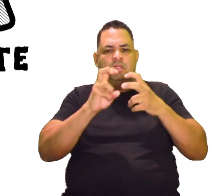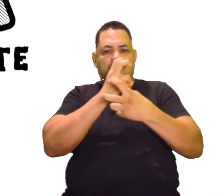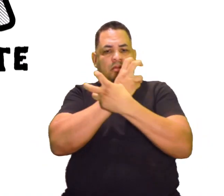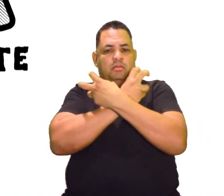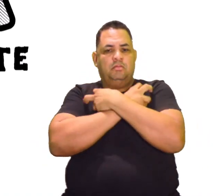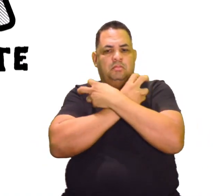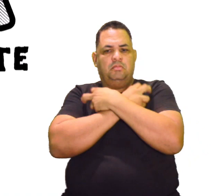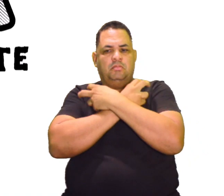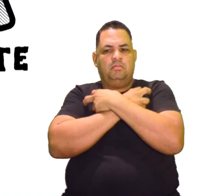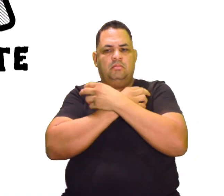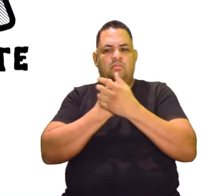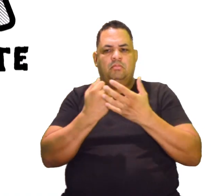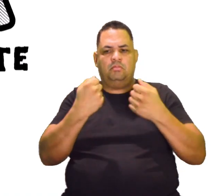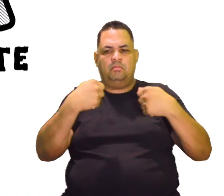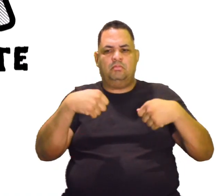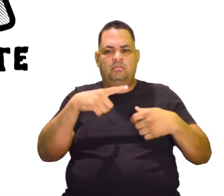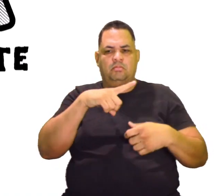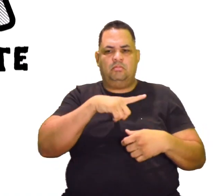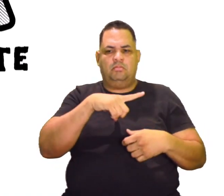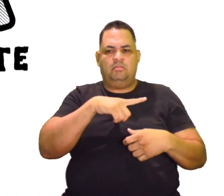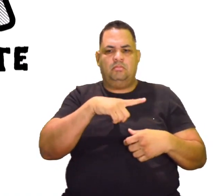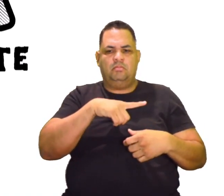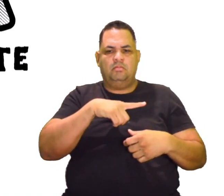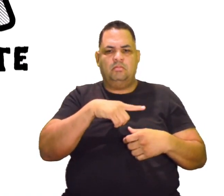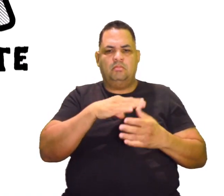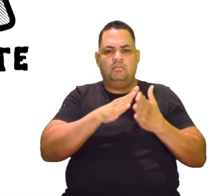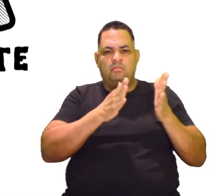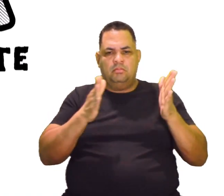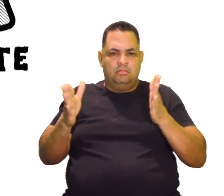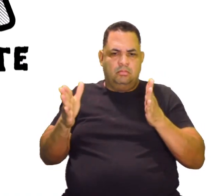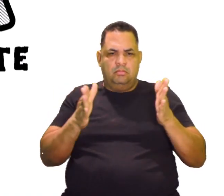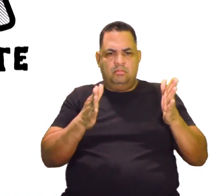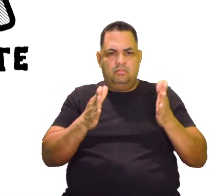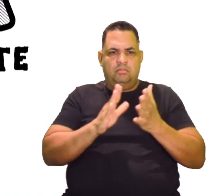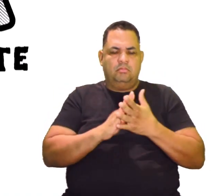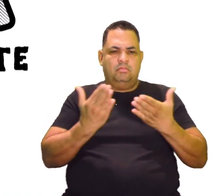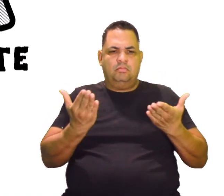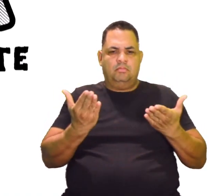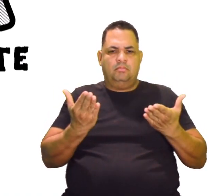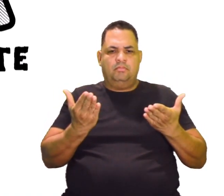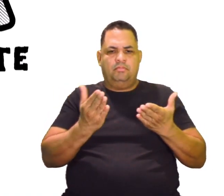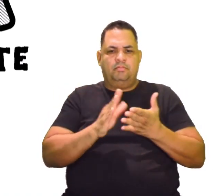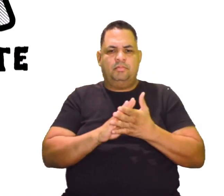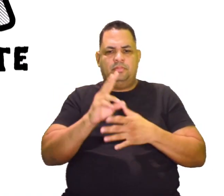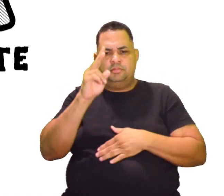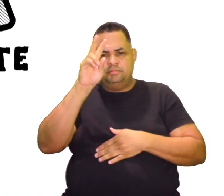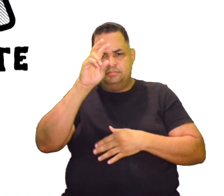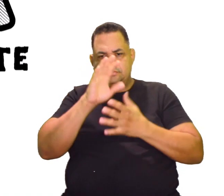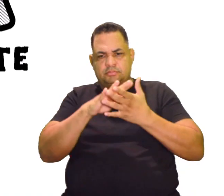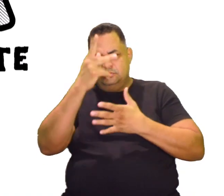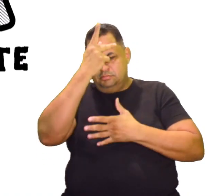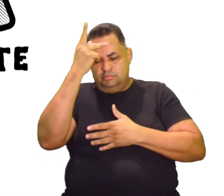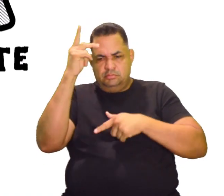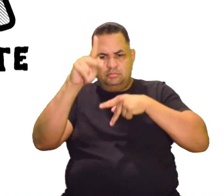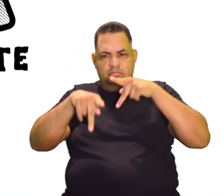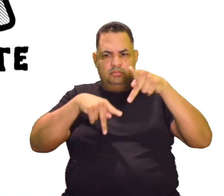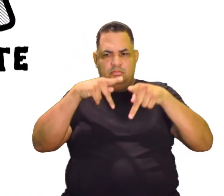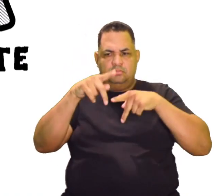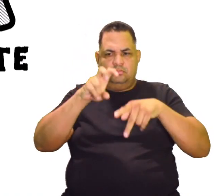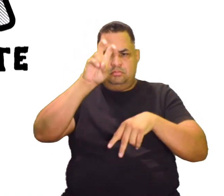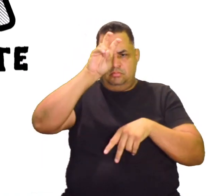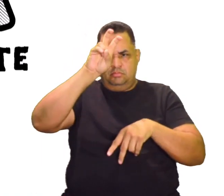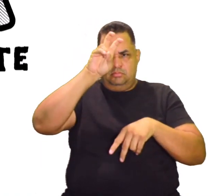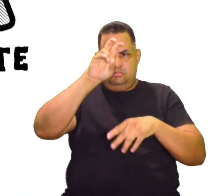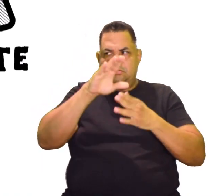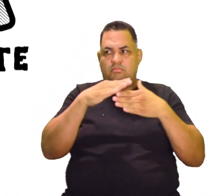né? O poder que ele tinha, né, naquele período sobre as pessoas, sobre os povos, né, egípcios,